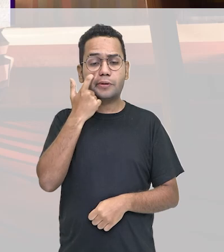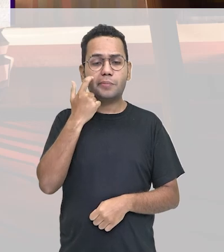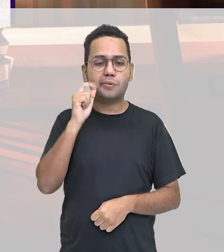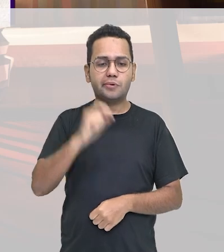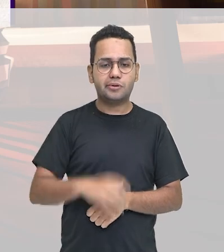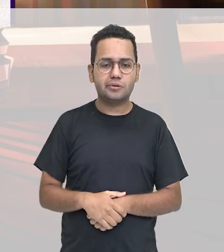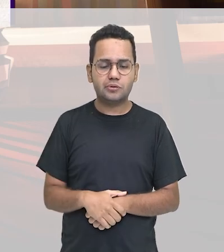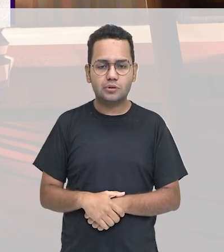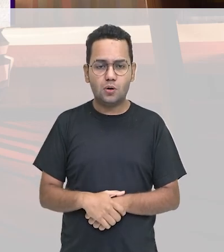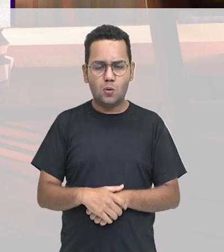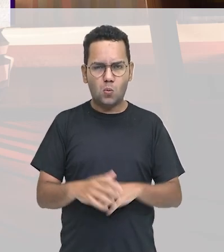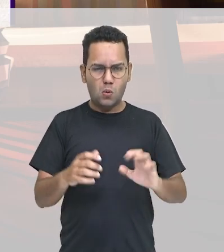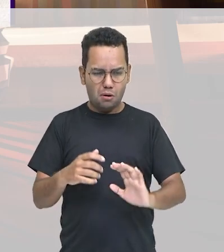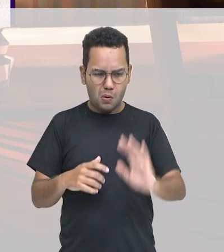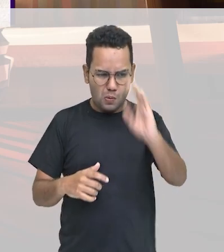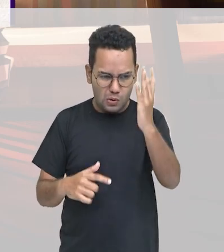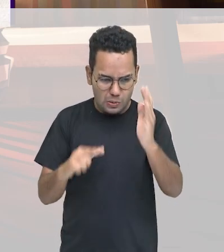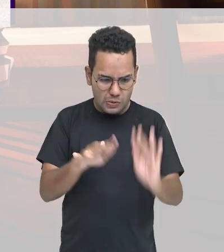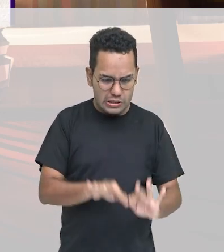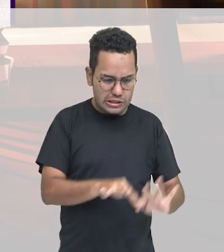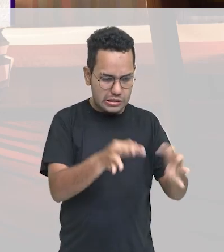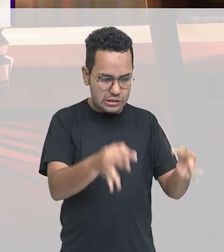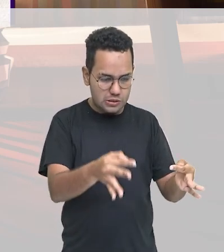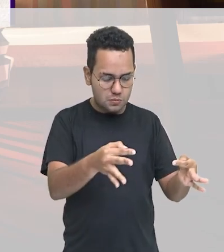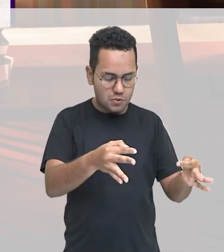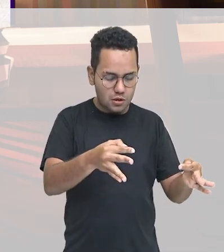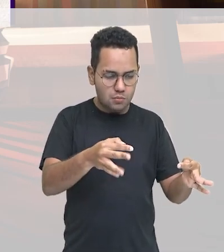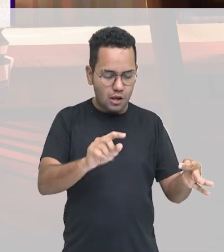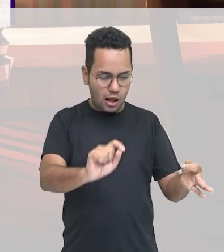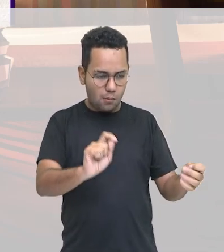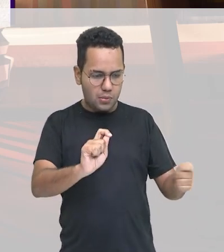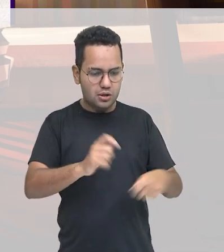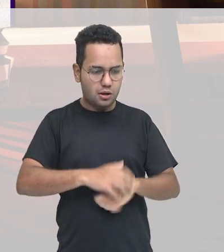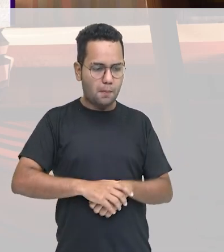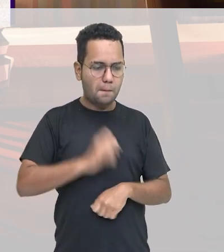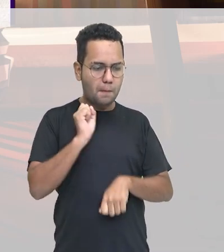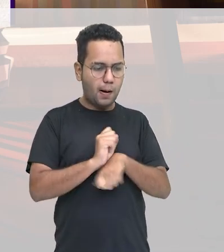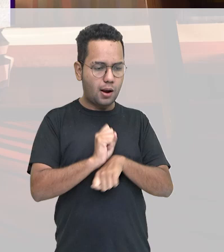da situação e pensar de um ponto de vista